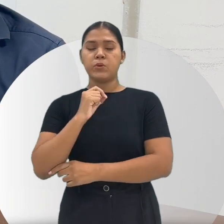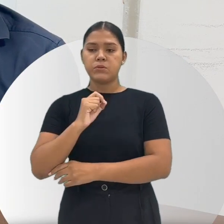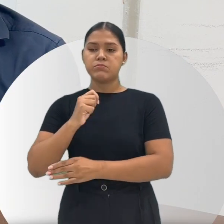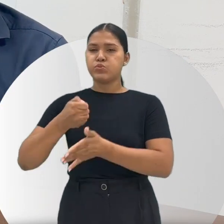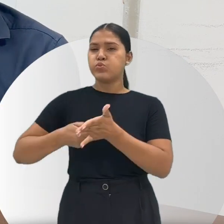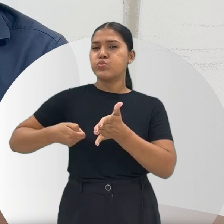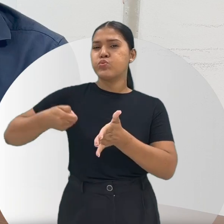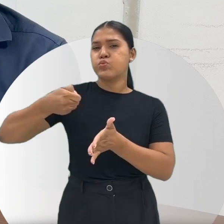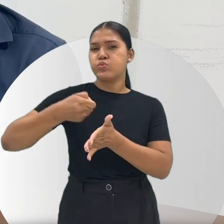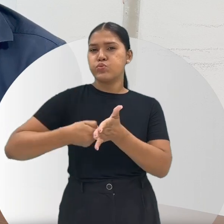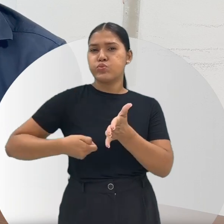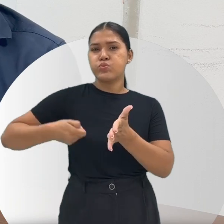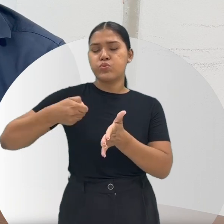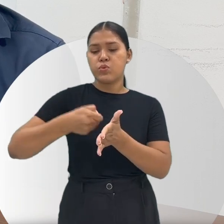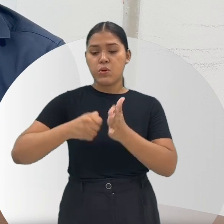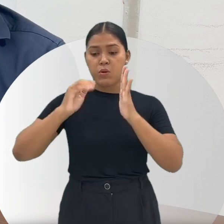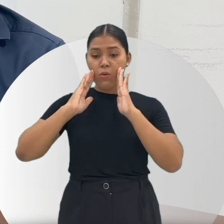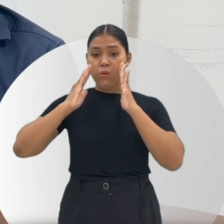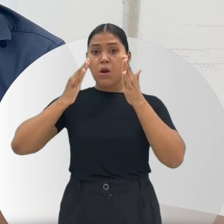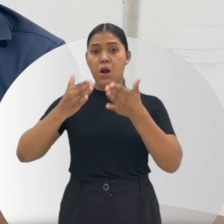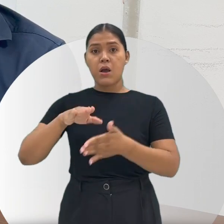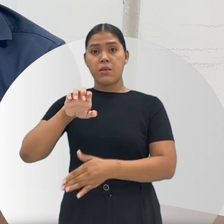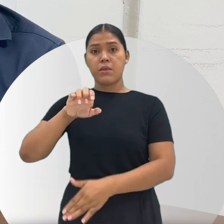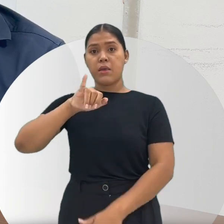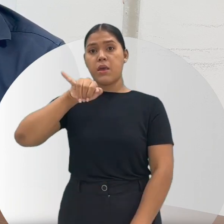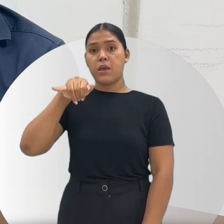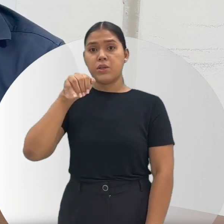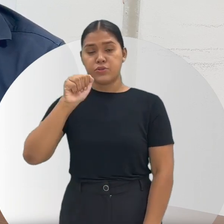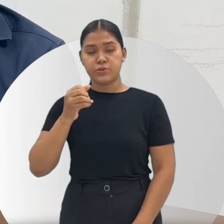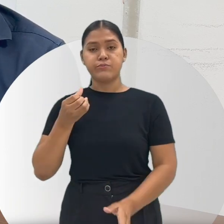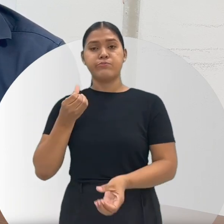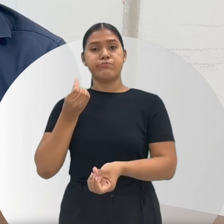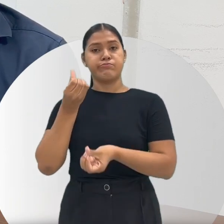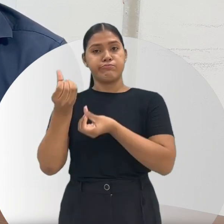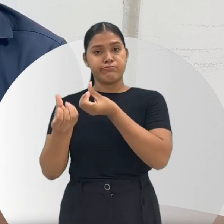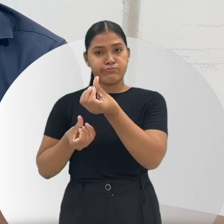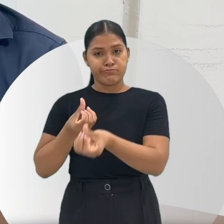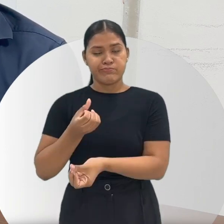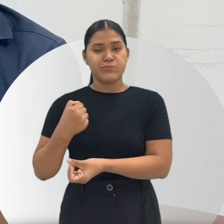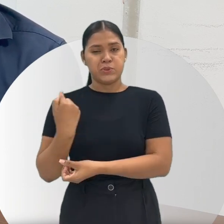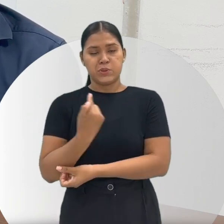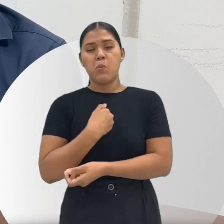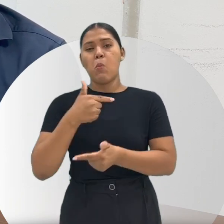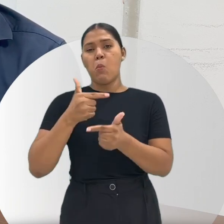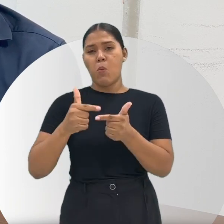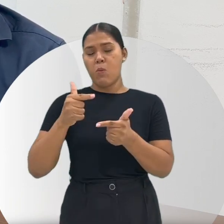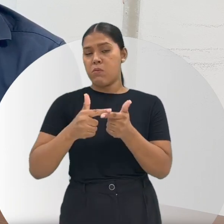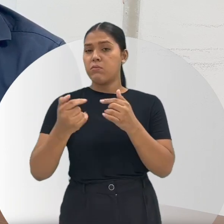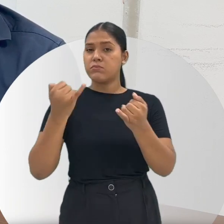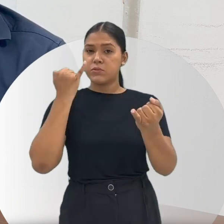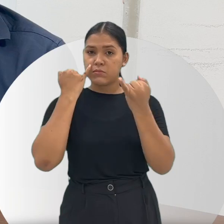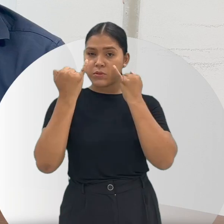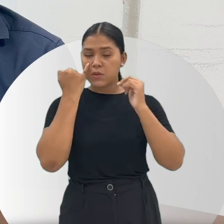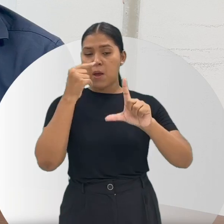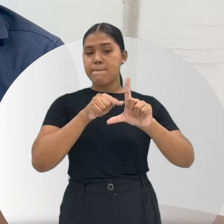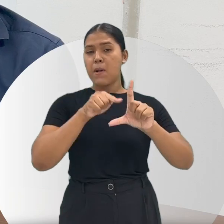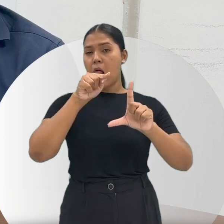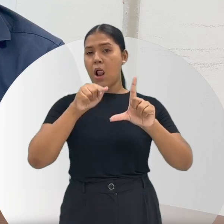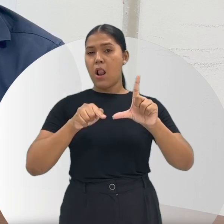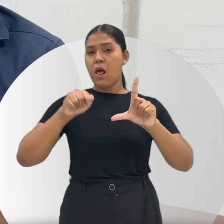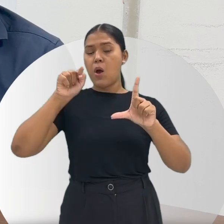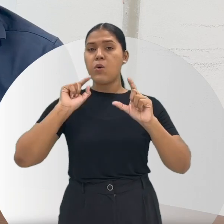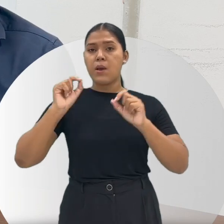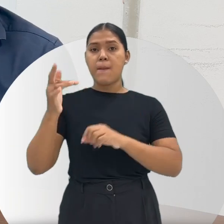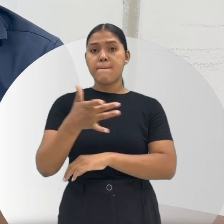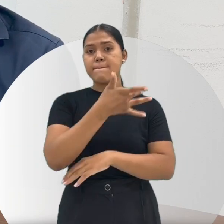que é a educação de jovens e adultos. A gente tem um déficit, né, a partir dos nossos dados, de um quantitativo considerável de pessoas